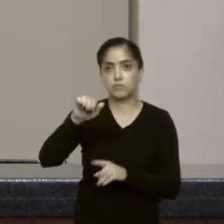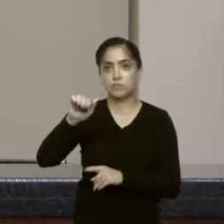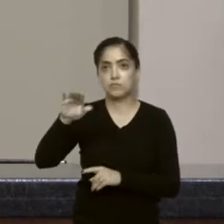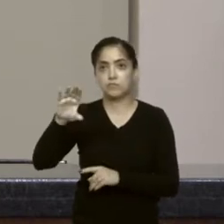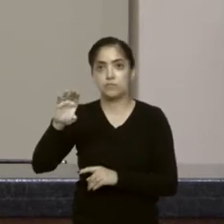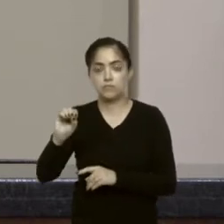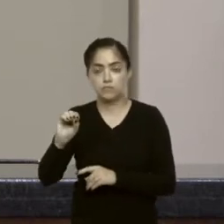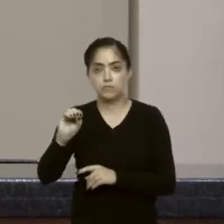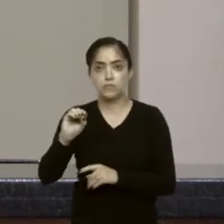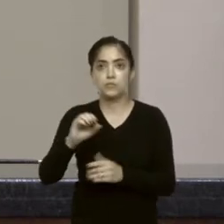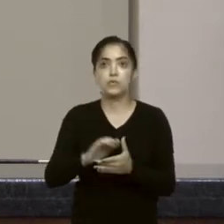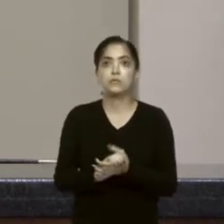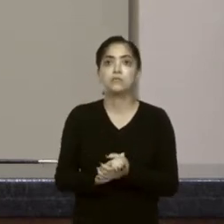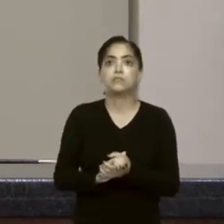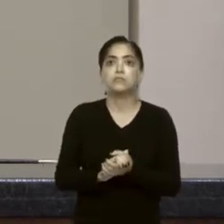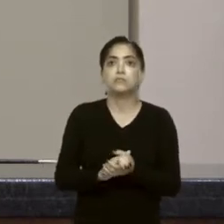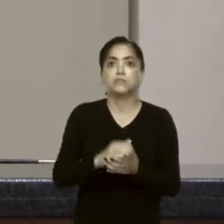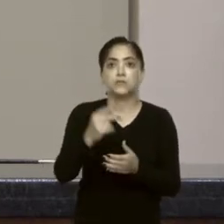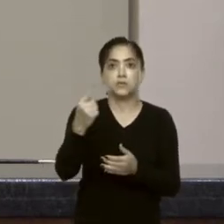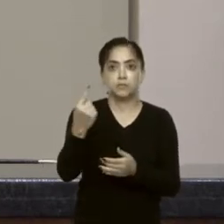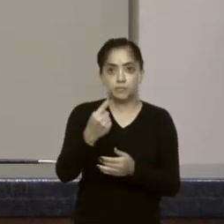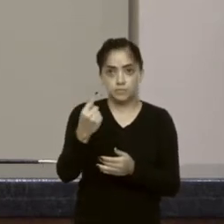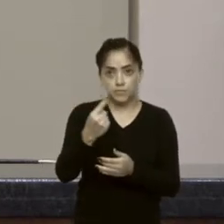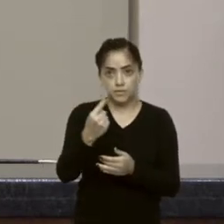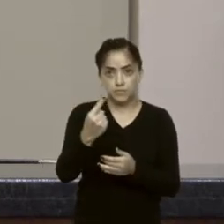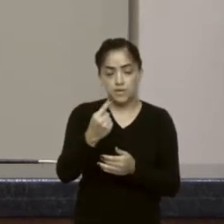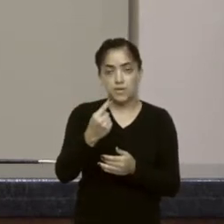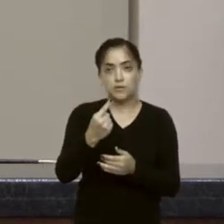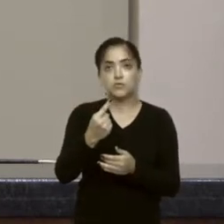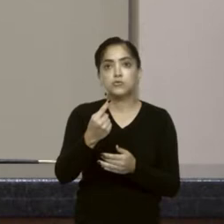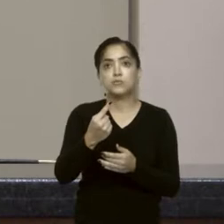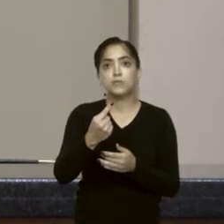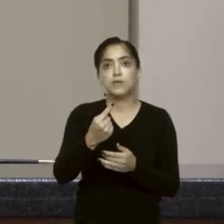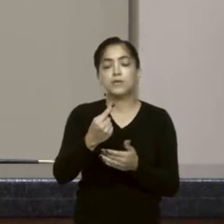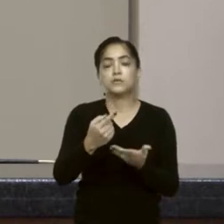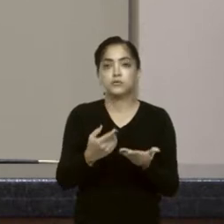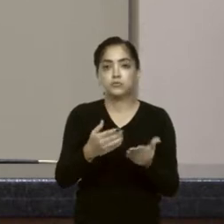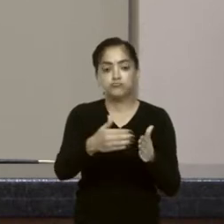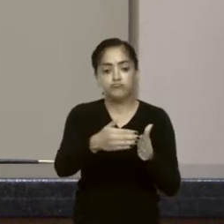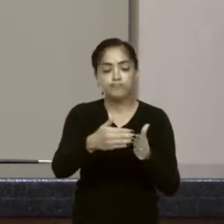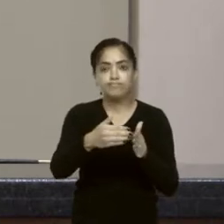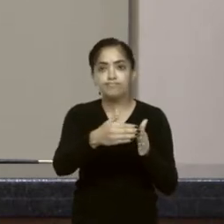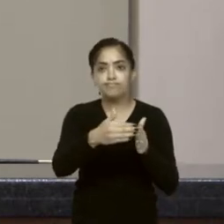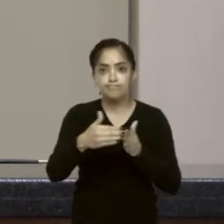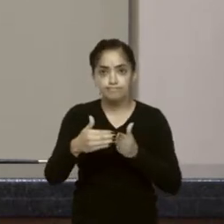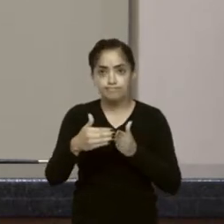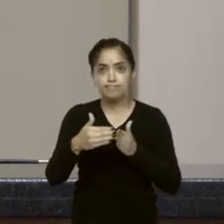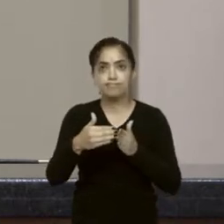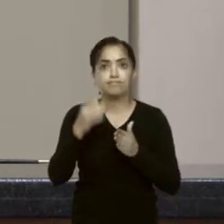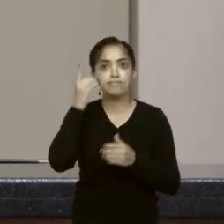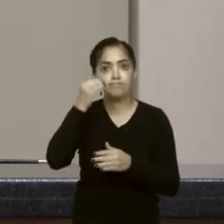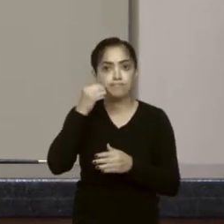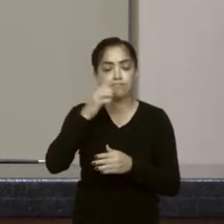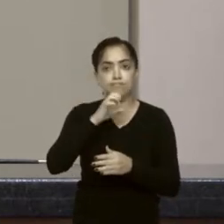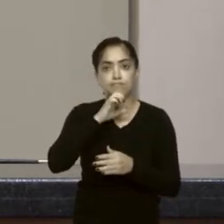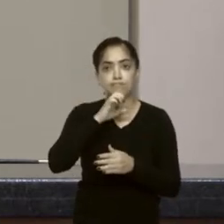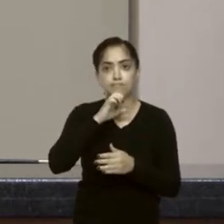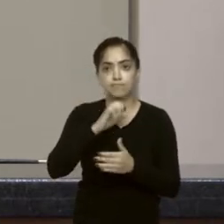por declínio do primeiro suplente, em decorrência do afastamento do deputado Felipe Estevam.